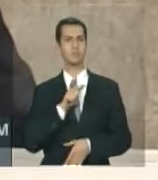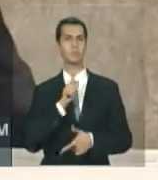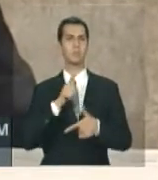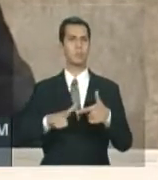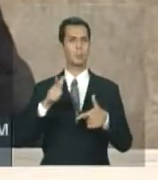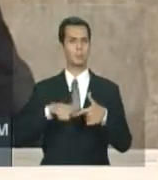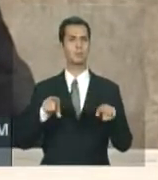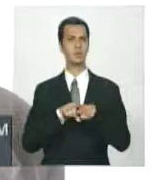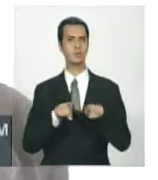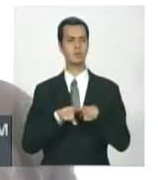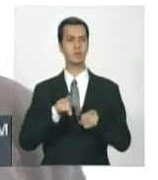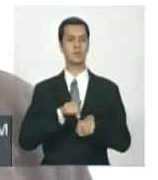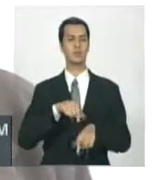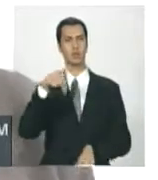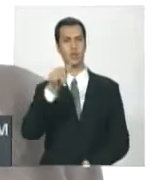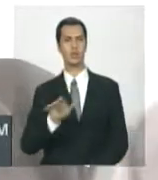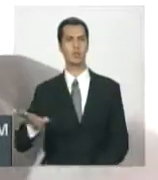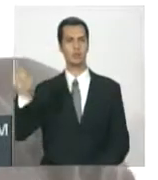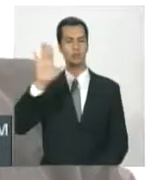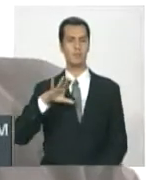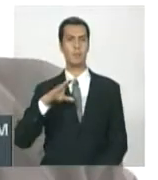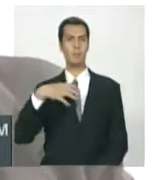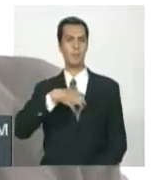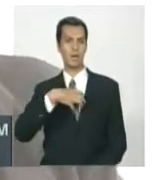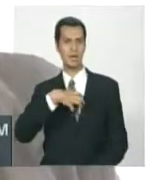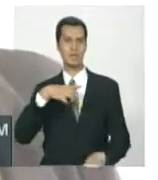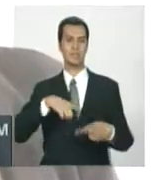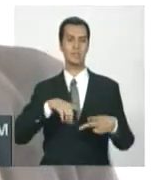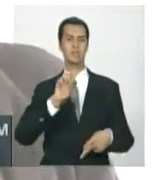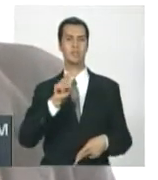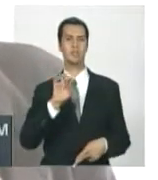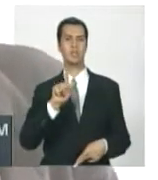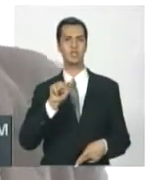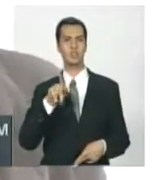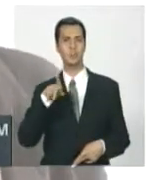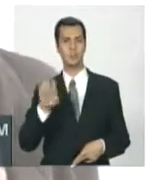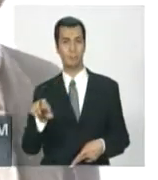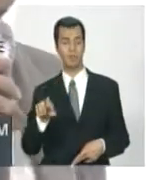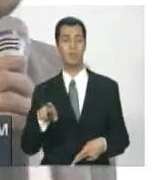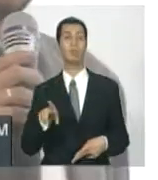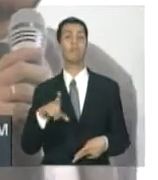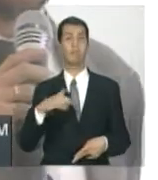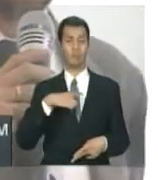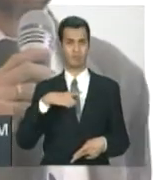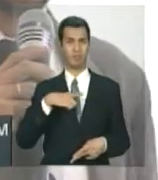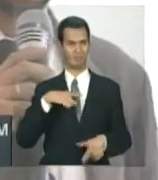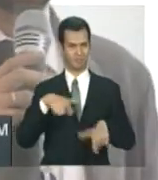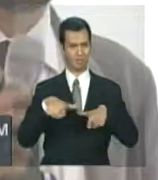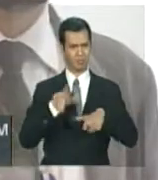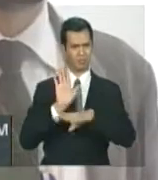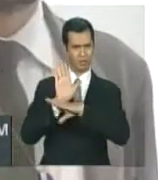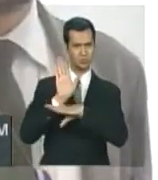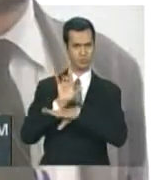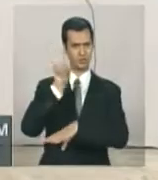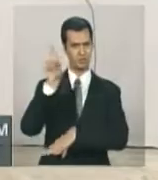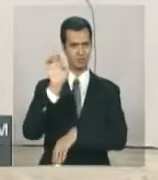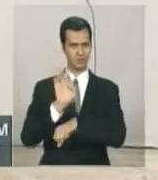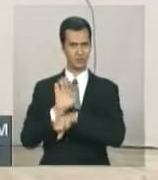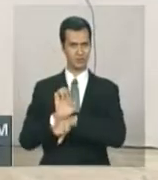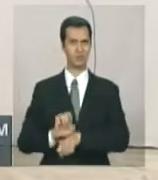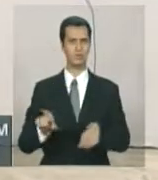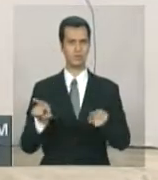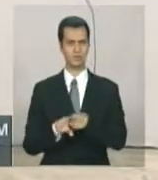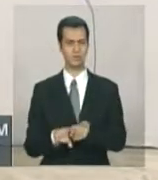de Sergipe. Há ações destinadas para esses outros estados também, ou, por enquanto, vai ficar só na região sul?